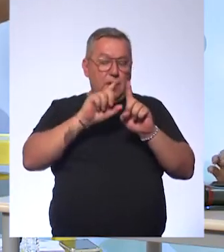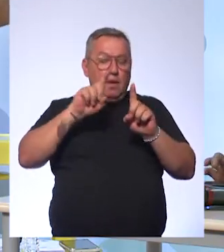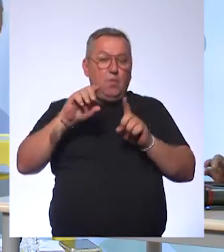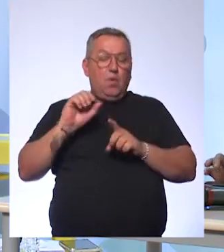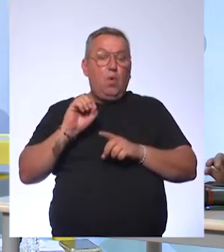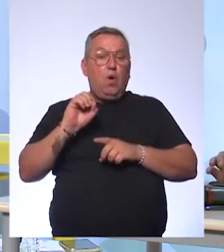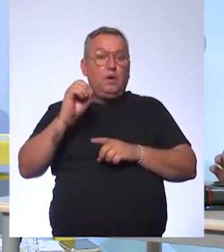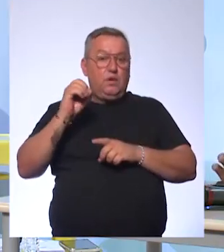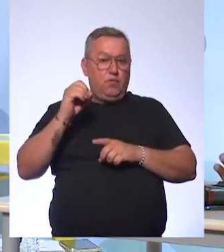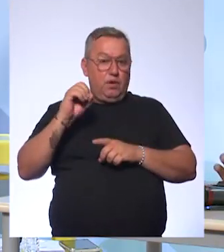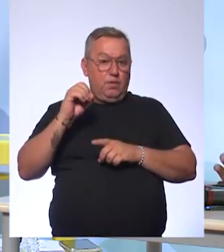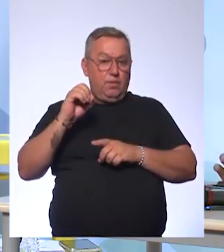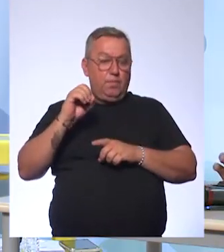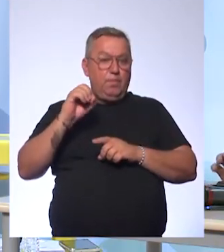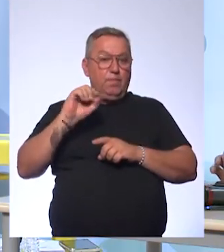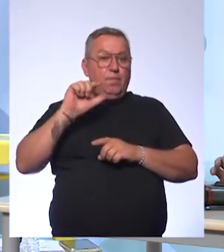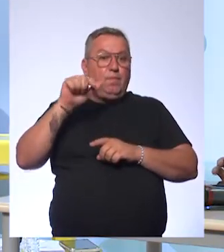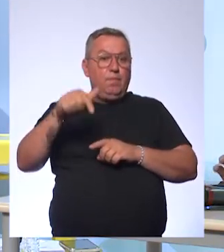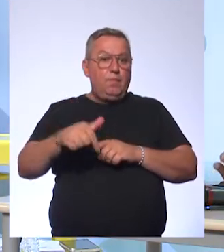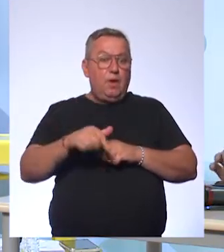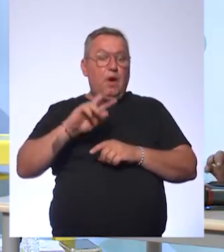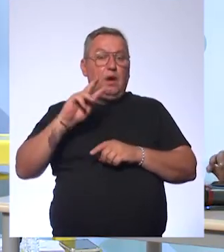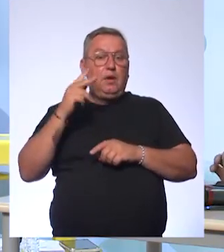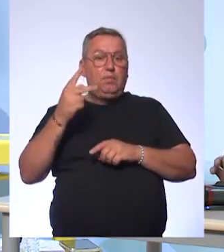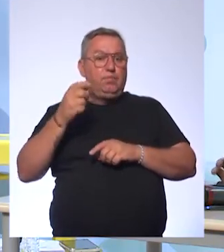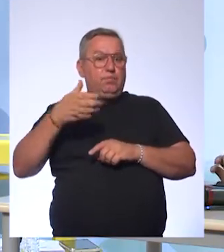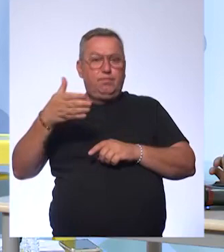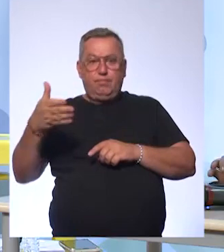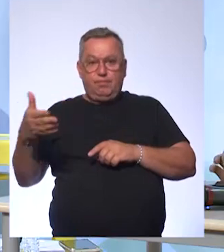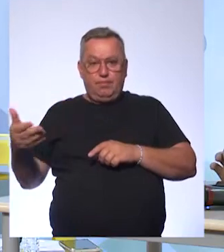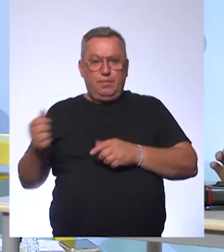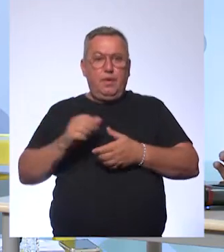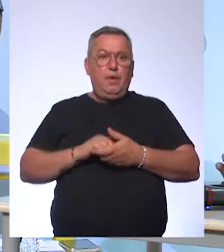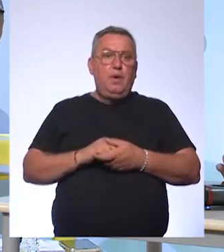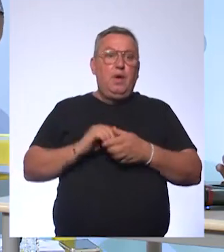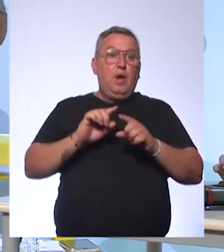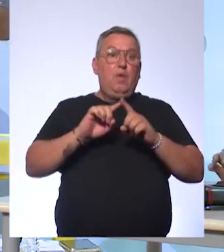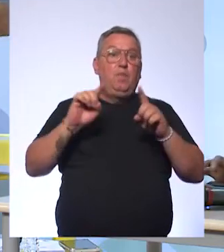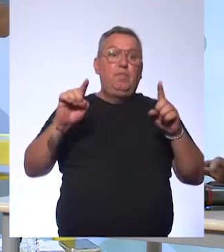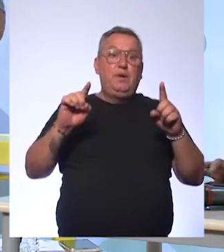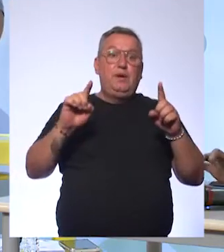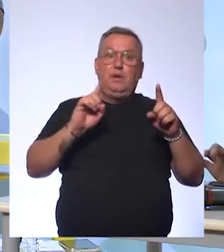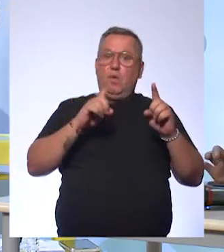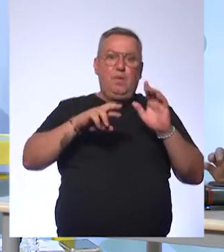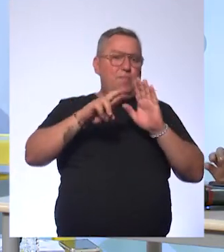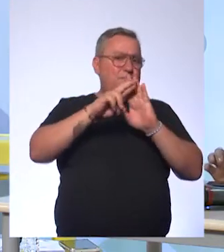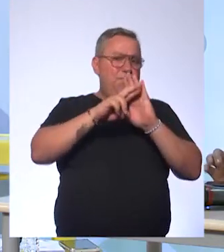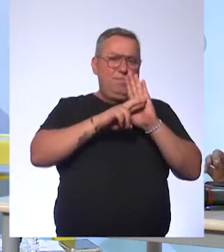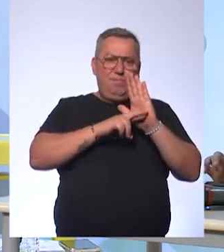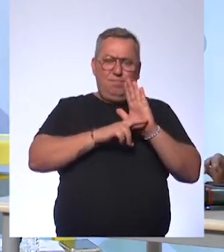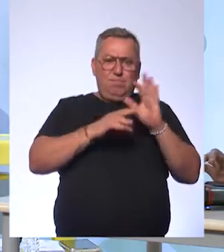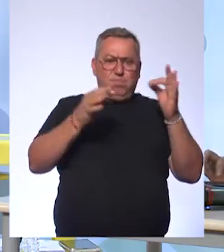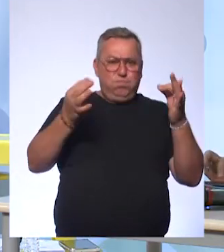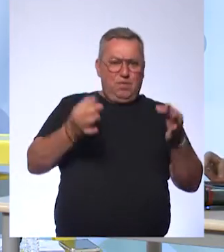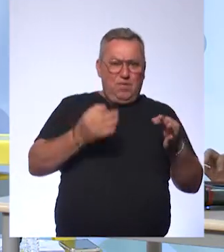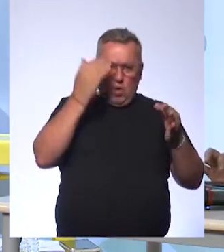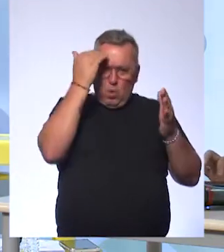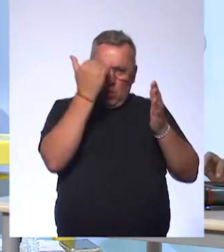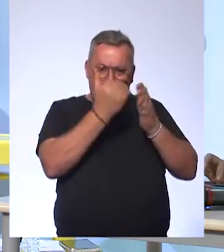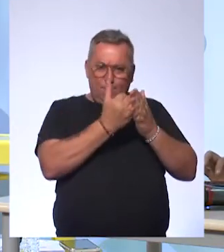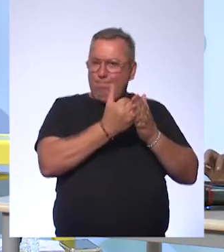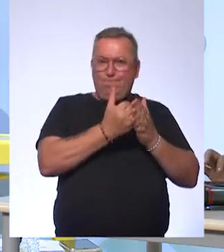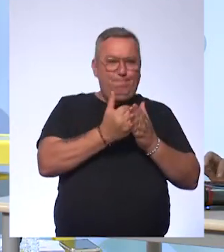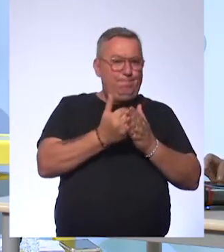oxigênio e depois o hidrogênio e assim sucessivamente. Mas isso não é uma regra definitiva.